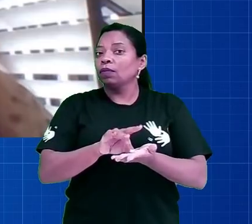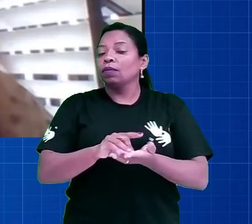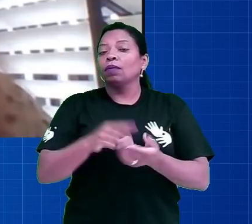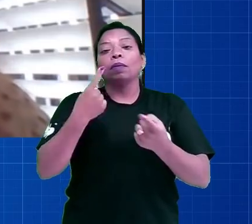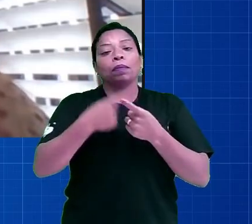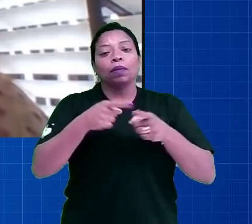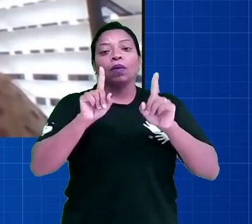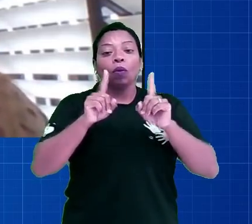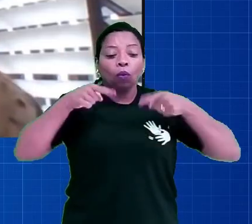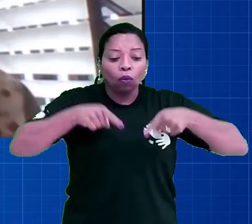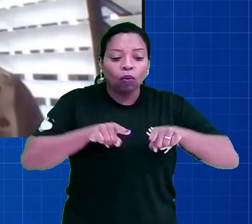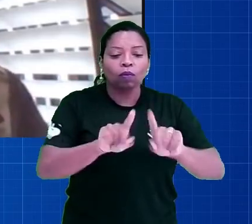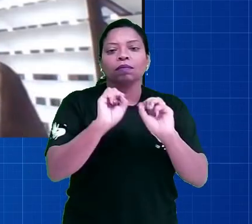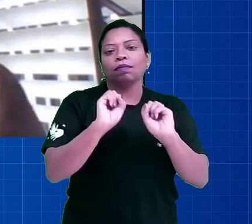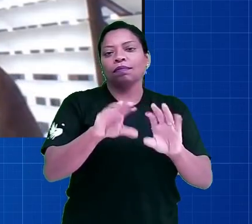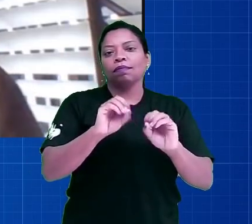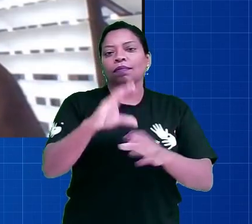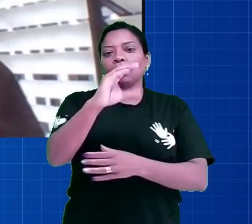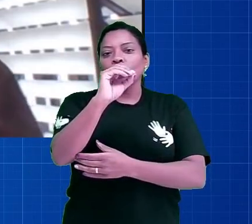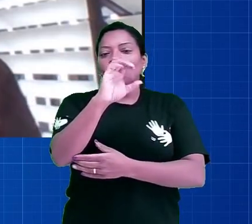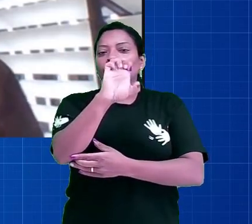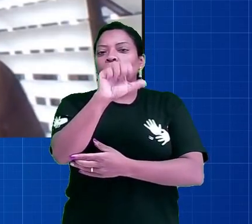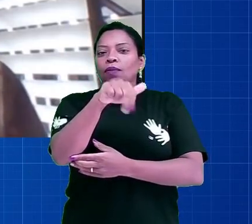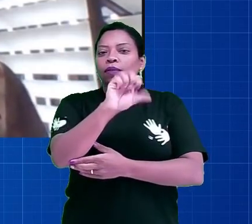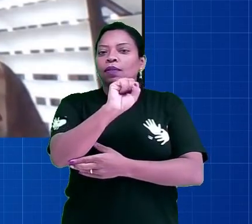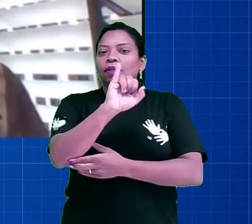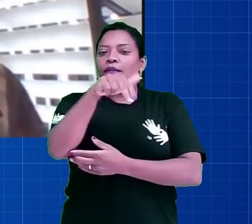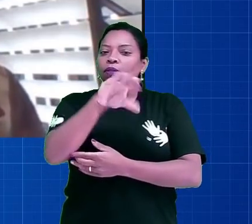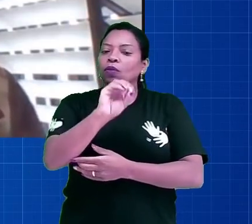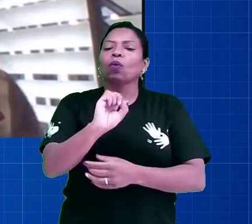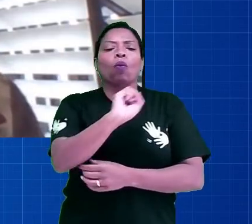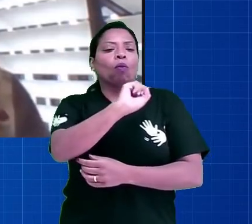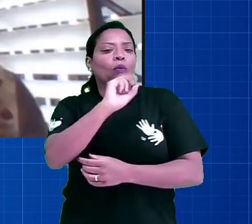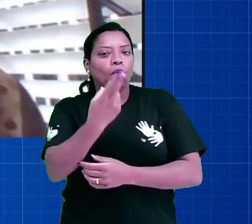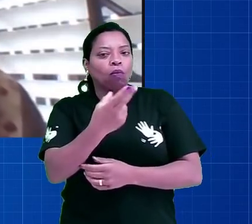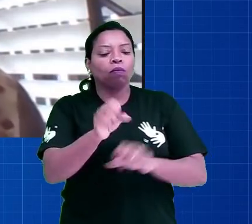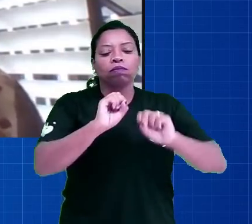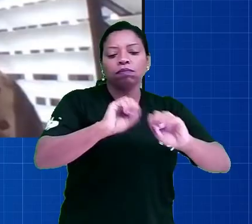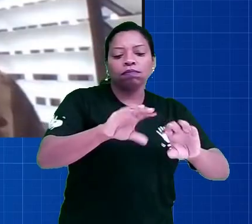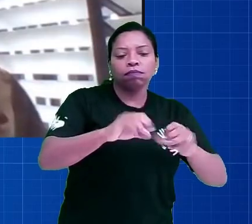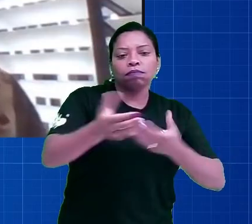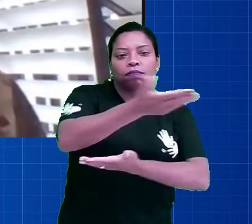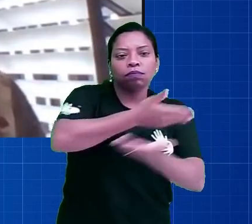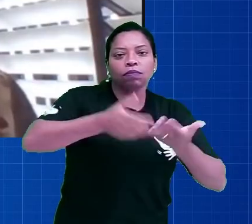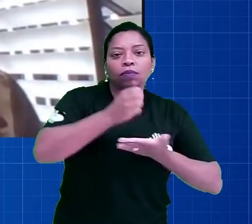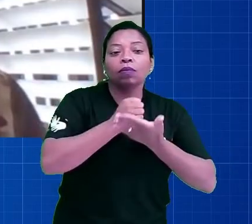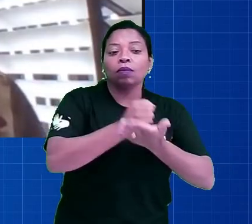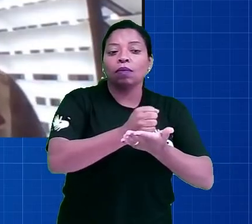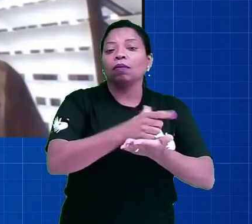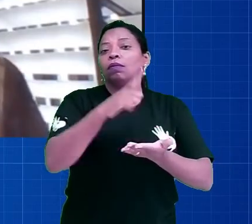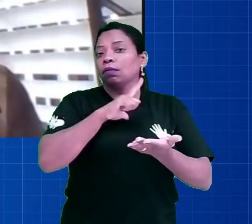mais efetiva. Então, eu vejo que o coensino, o ensino colaborativo, ele tem essa condição